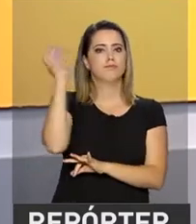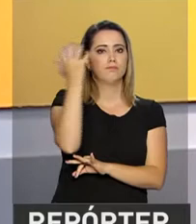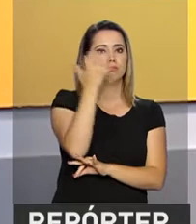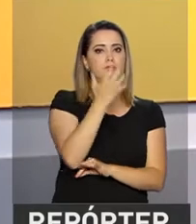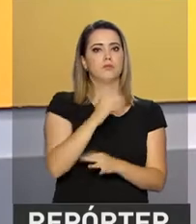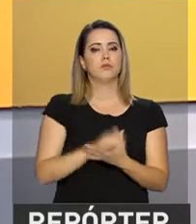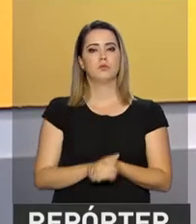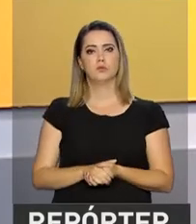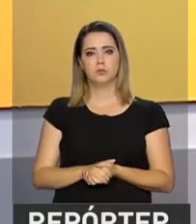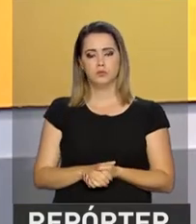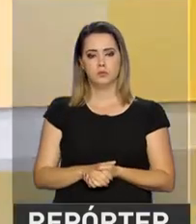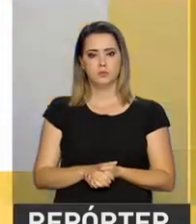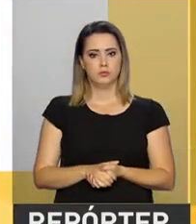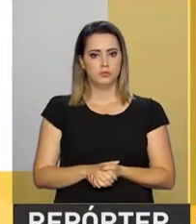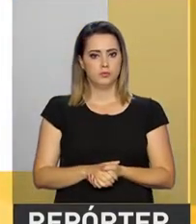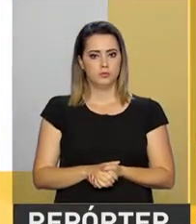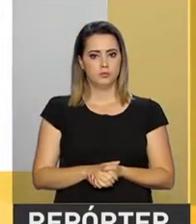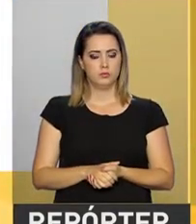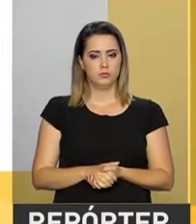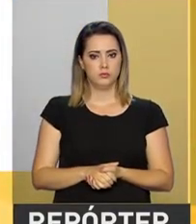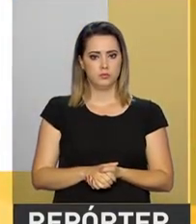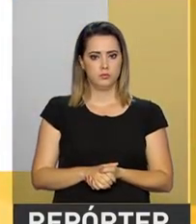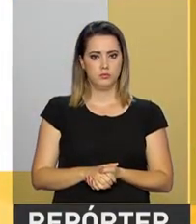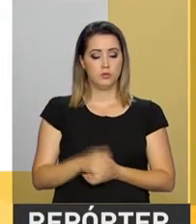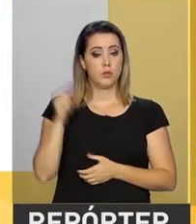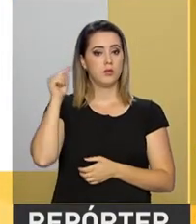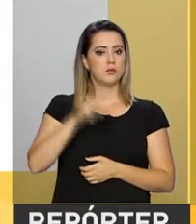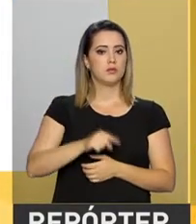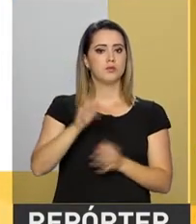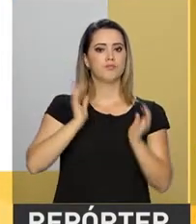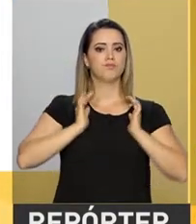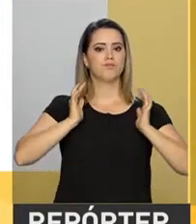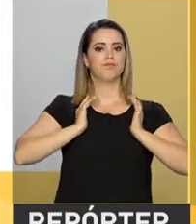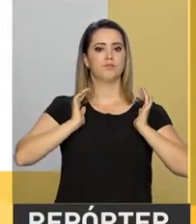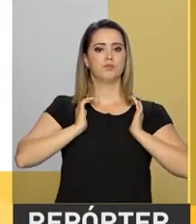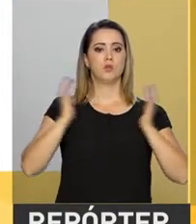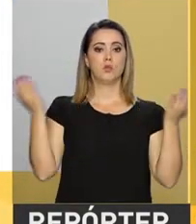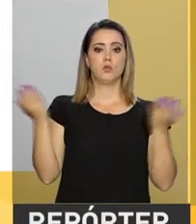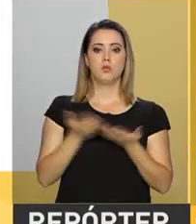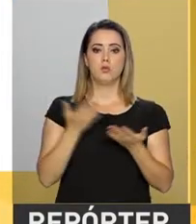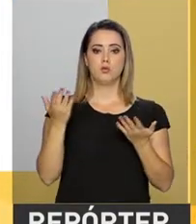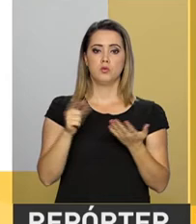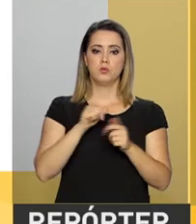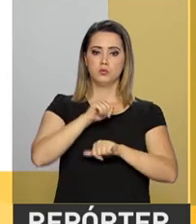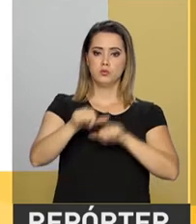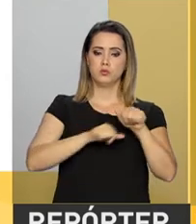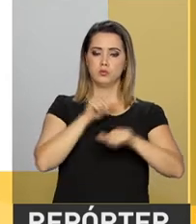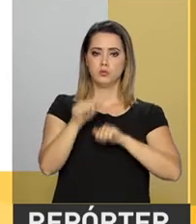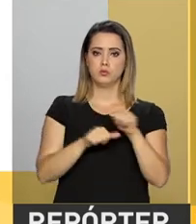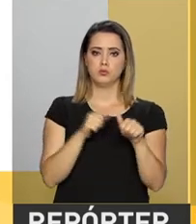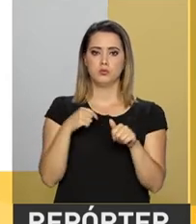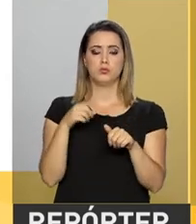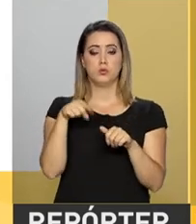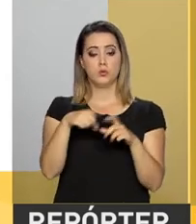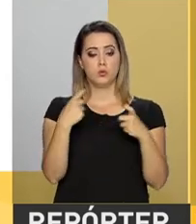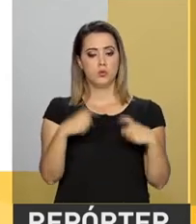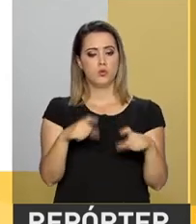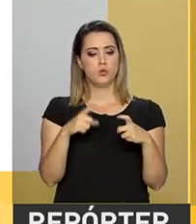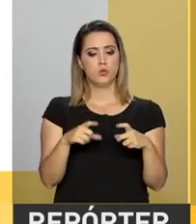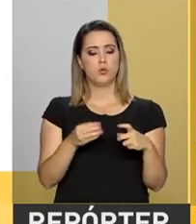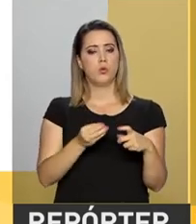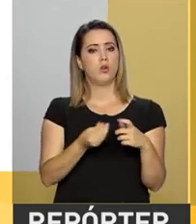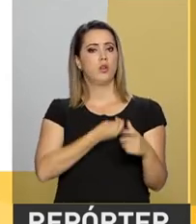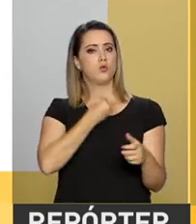de Alcatrazes. Isso aqui é um patrimônio que hoje se transforma numa reserva de